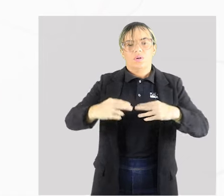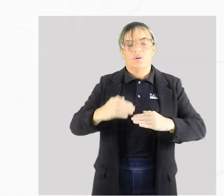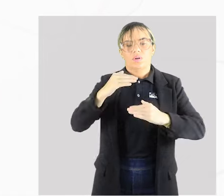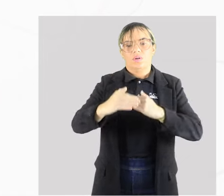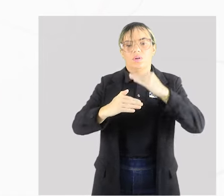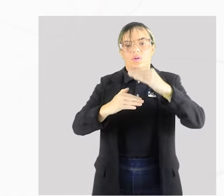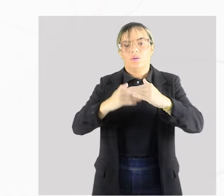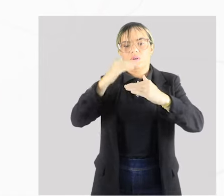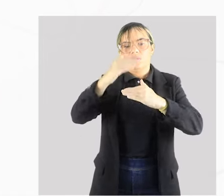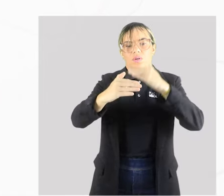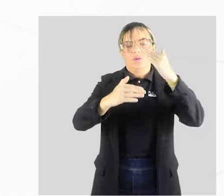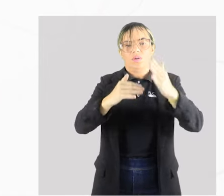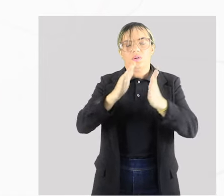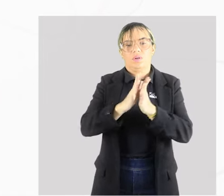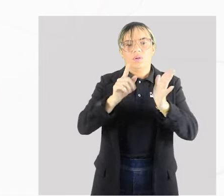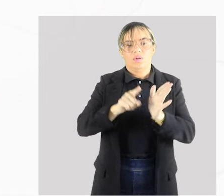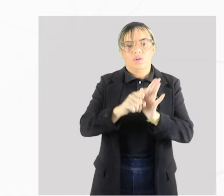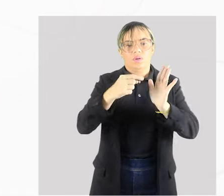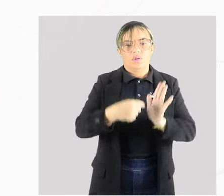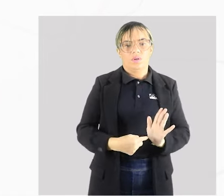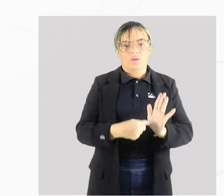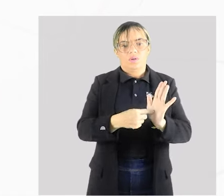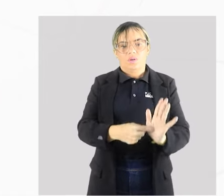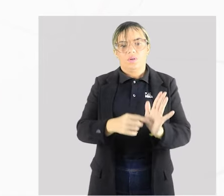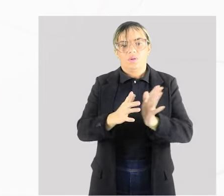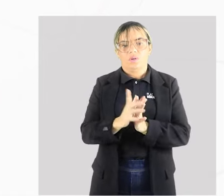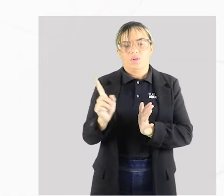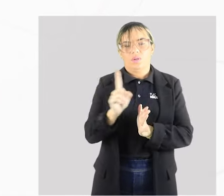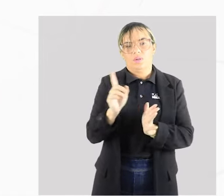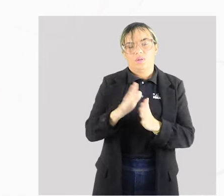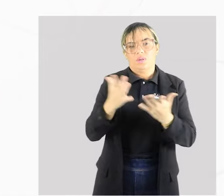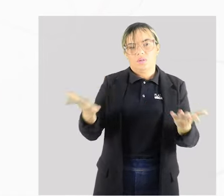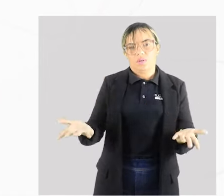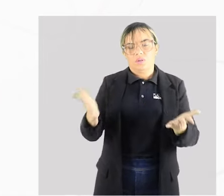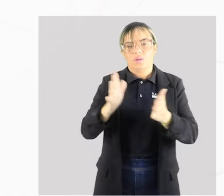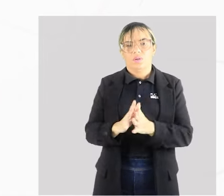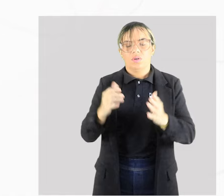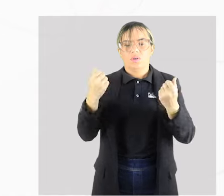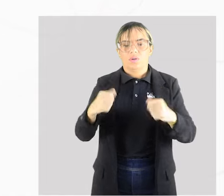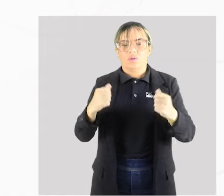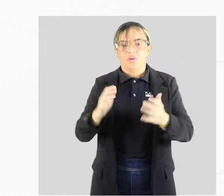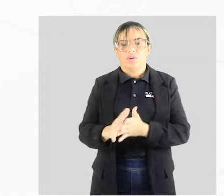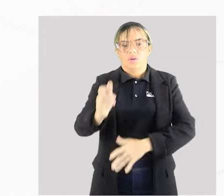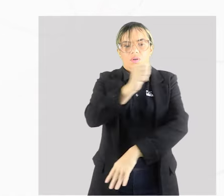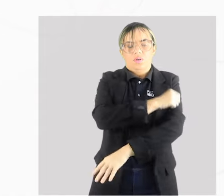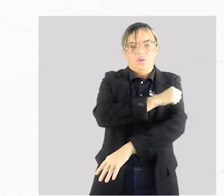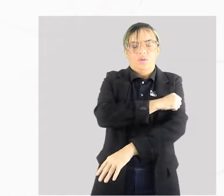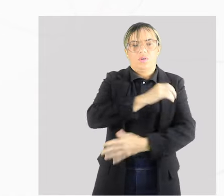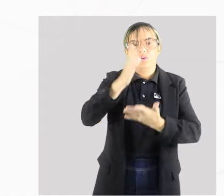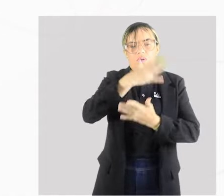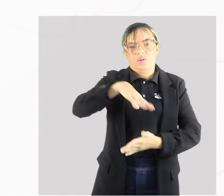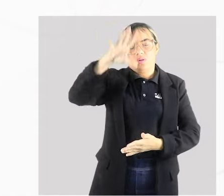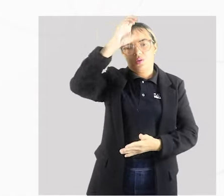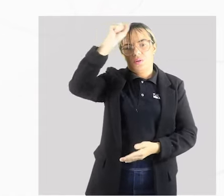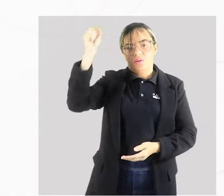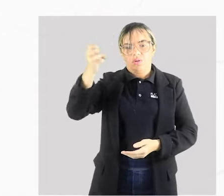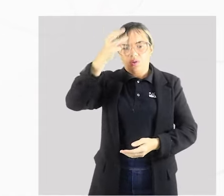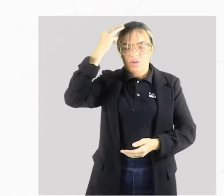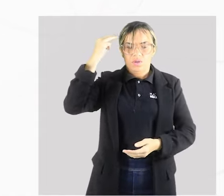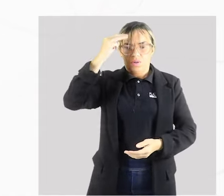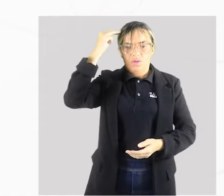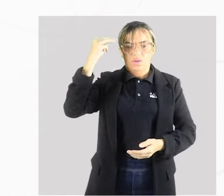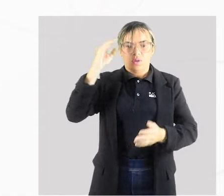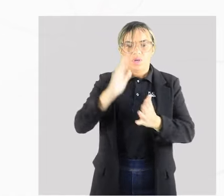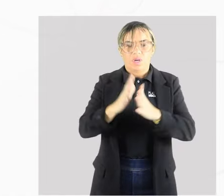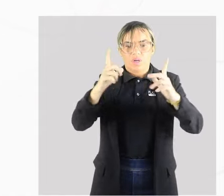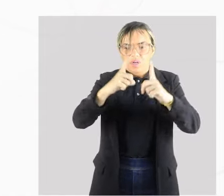questão geralmente né ela vai te dar aí essa tabela porque a gente não eh precisa que o aluno aprenda ou decore né Toda essa tabela ela é